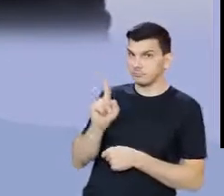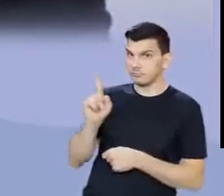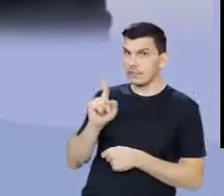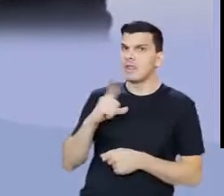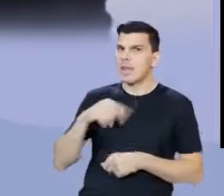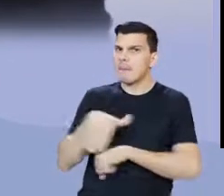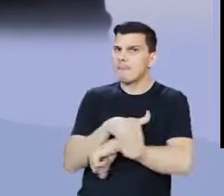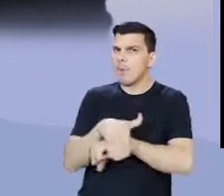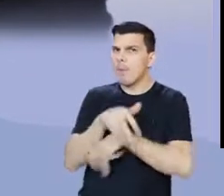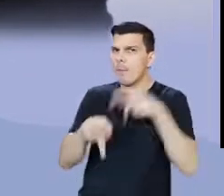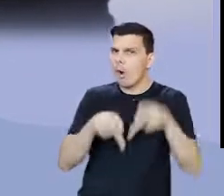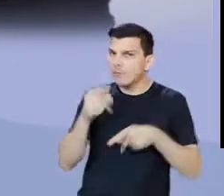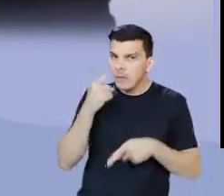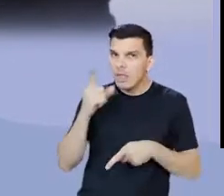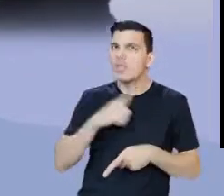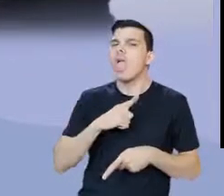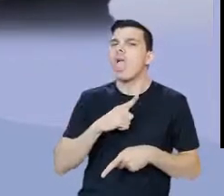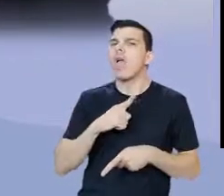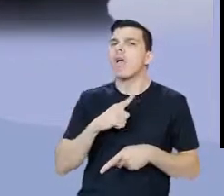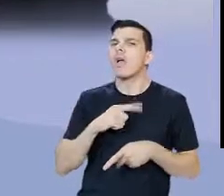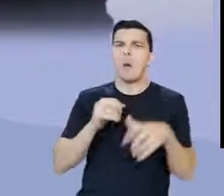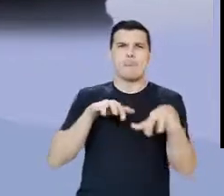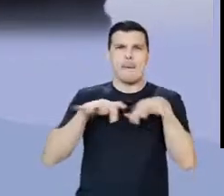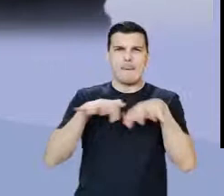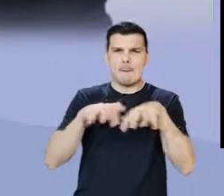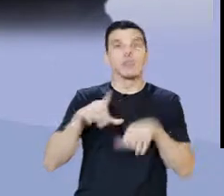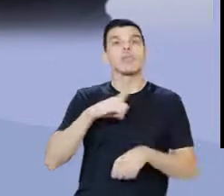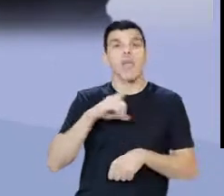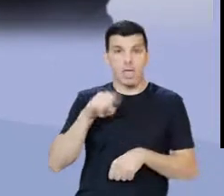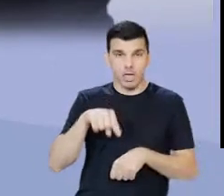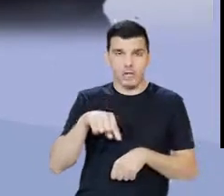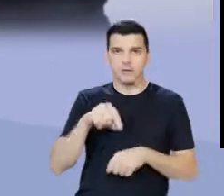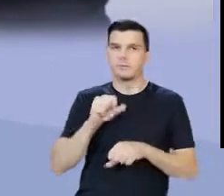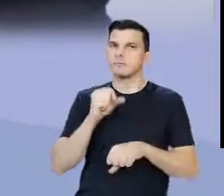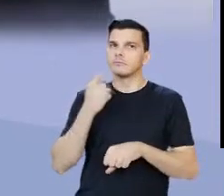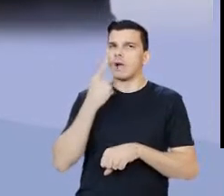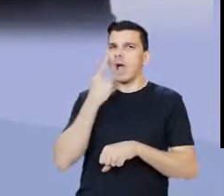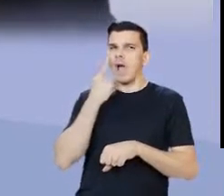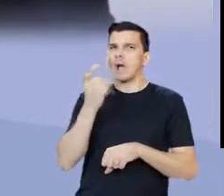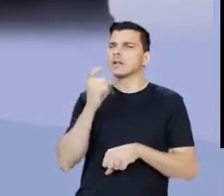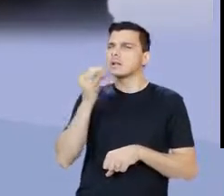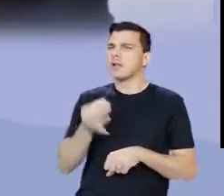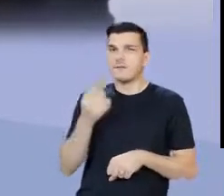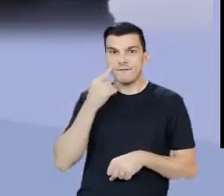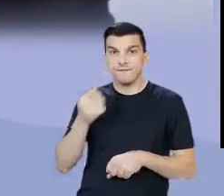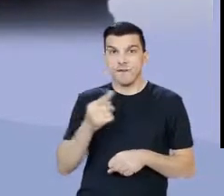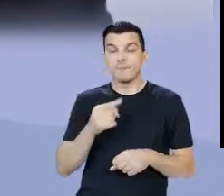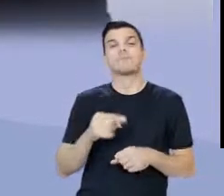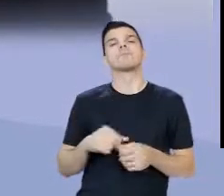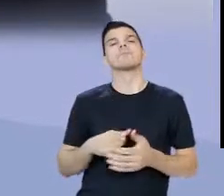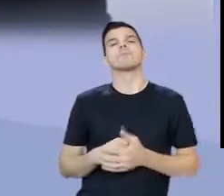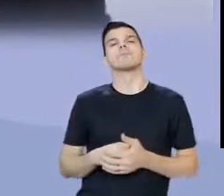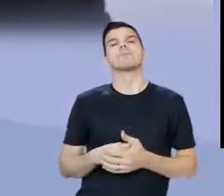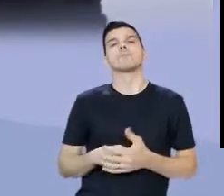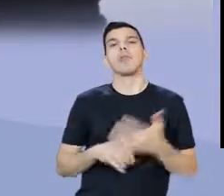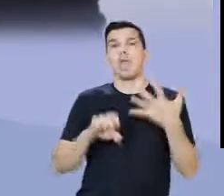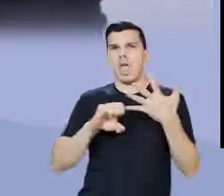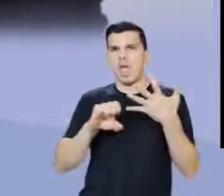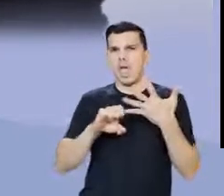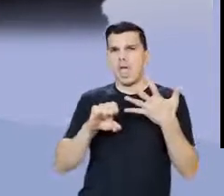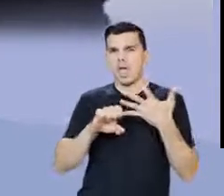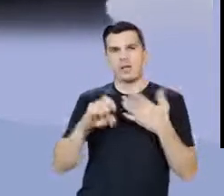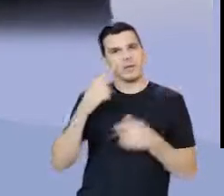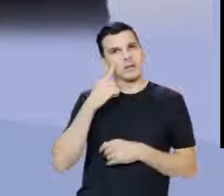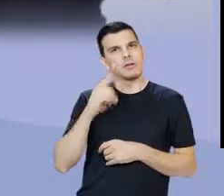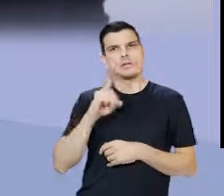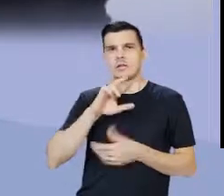Volta à imagem. Tem povo na rua? Tem. Tem uma mobilização? Tem. Parece ser o gabarito. Vamos lá eliminar a letra